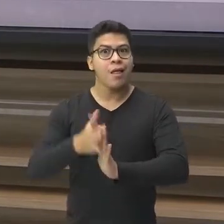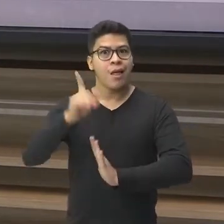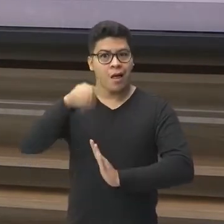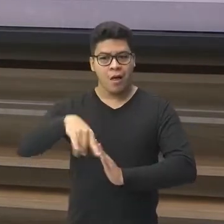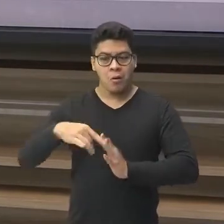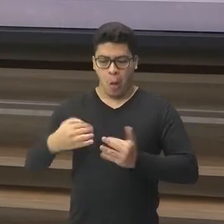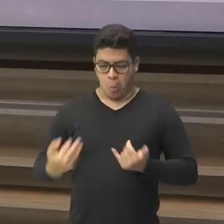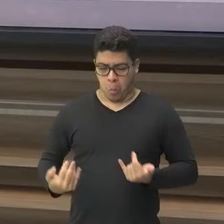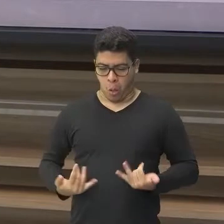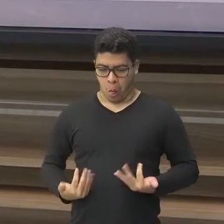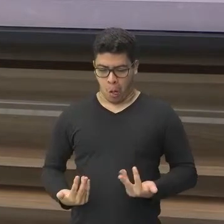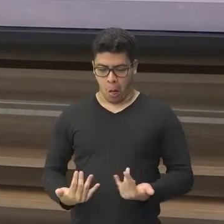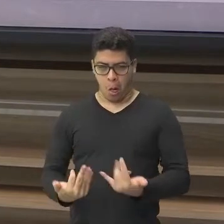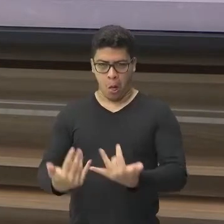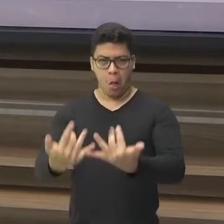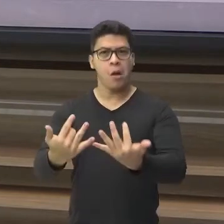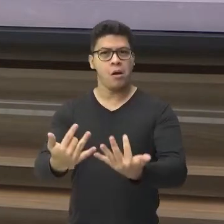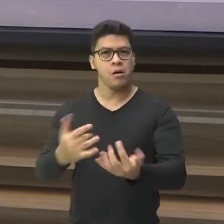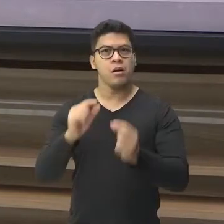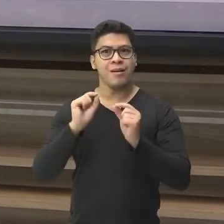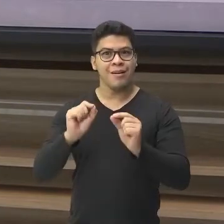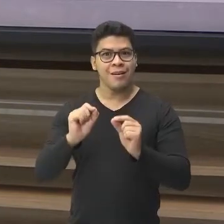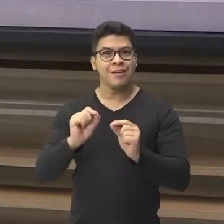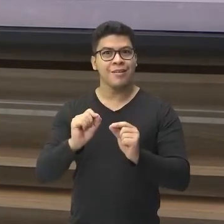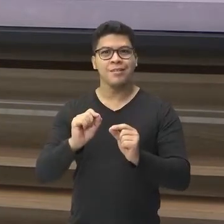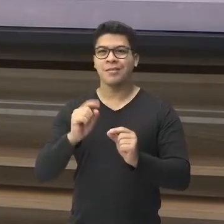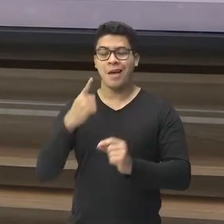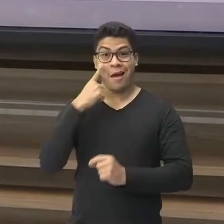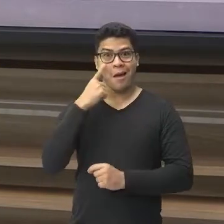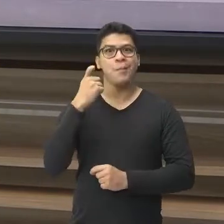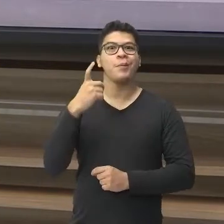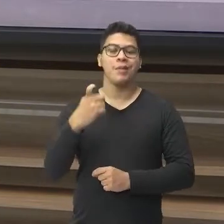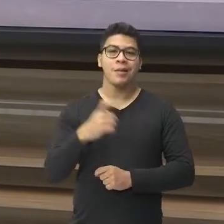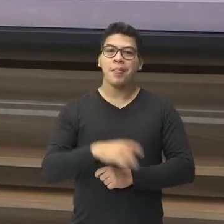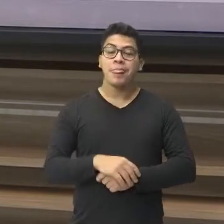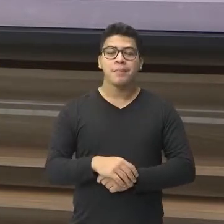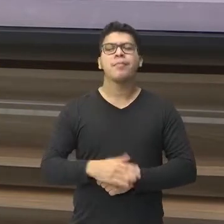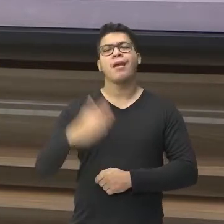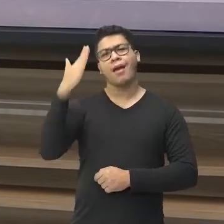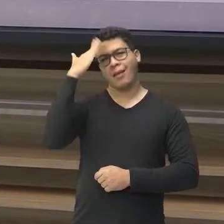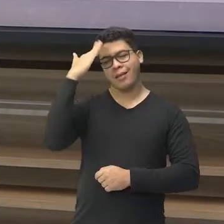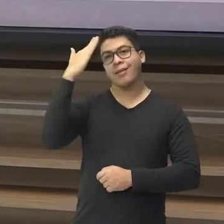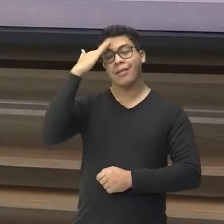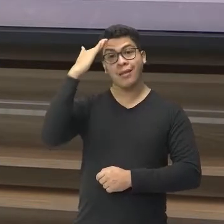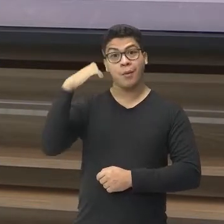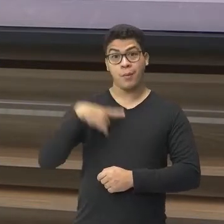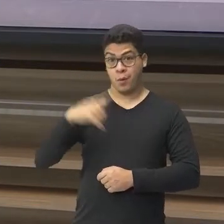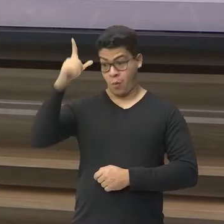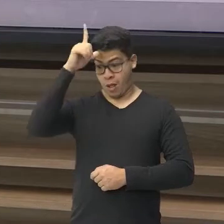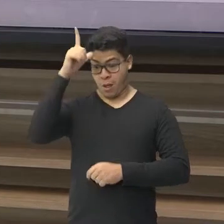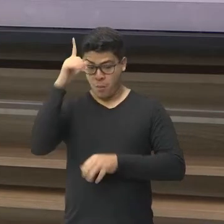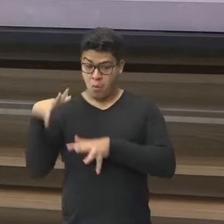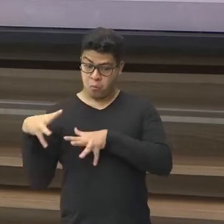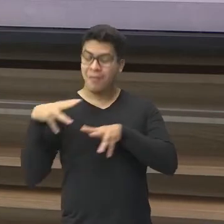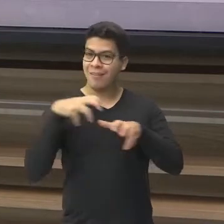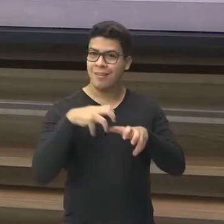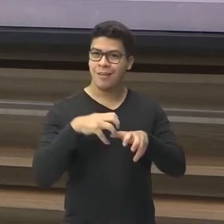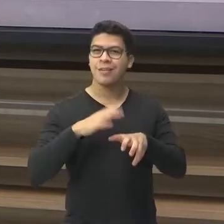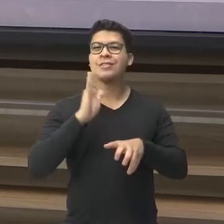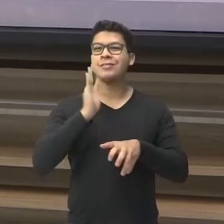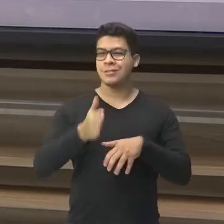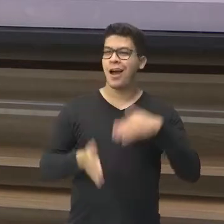queimada. Como é que isso funciona? Interessantíssimo. Eles sabiam que os alemães iam atacar, então eles começam, gente,